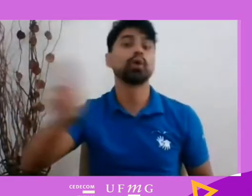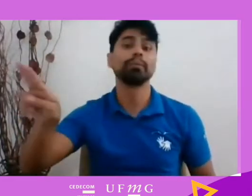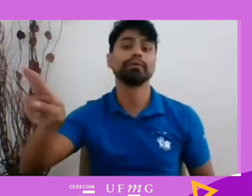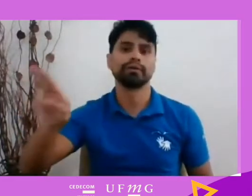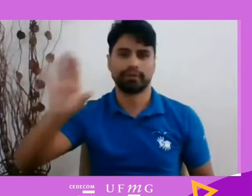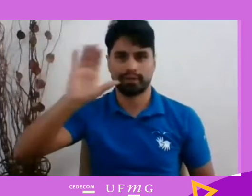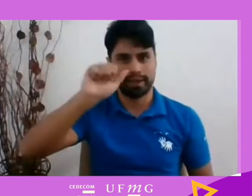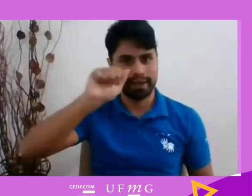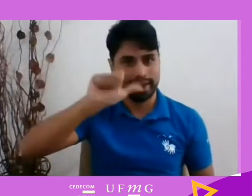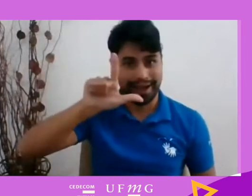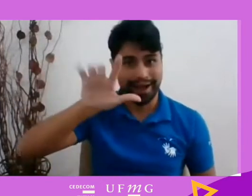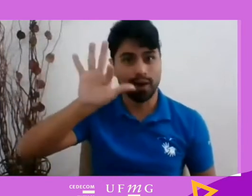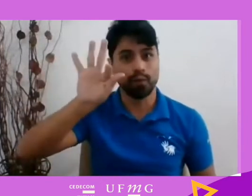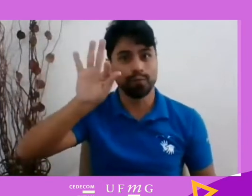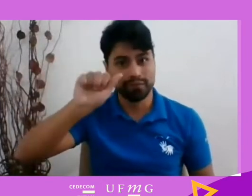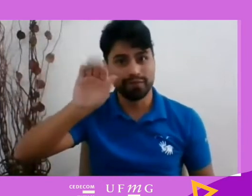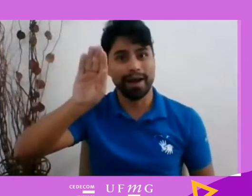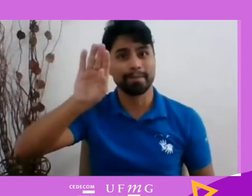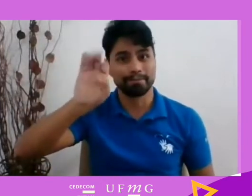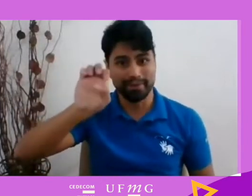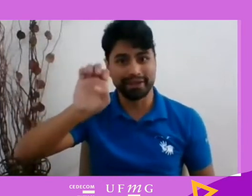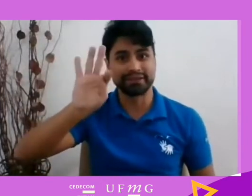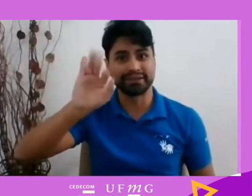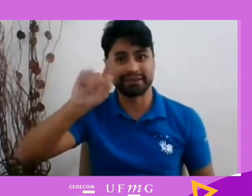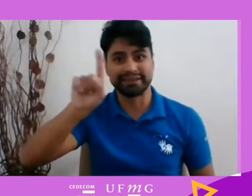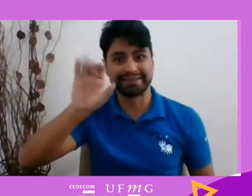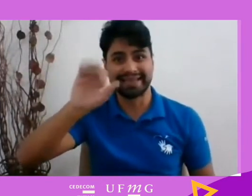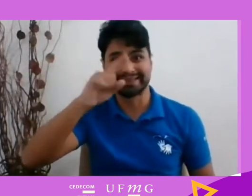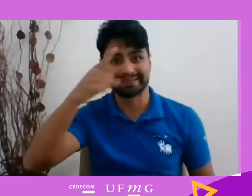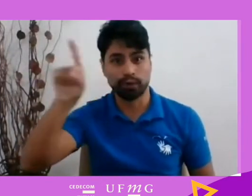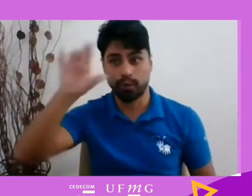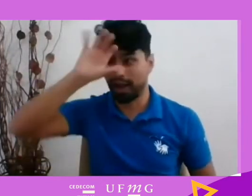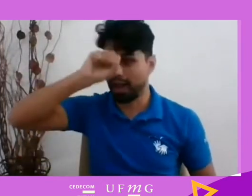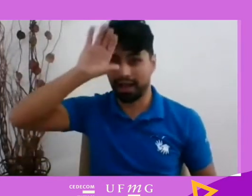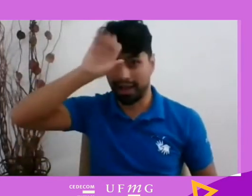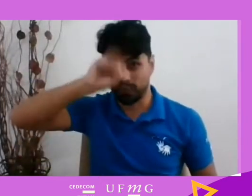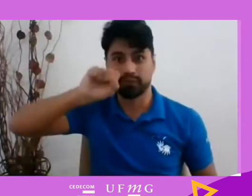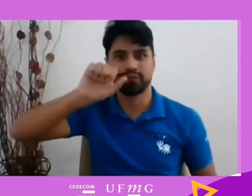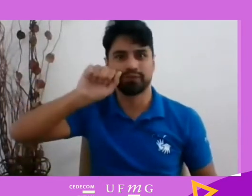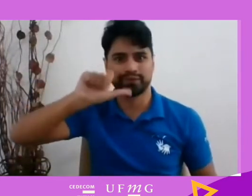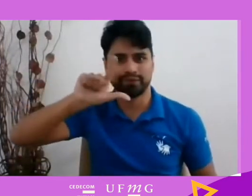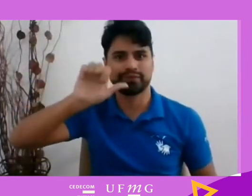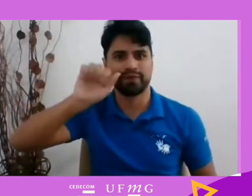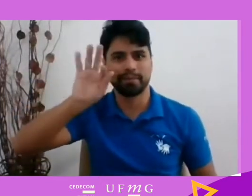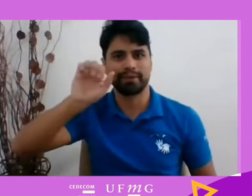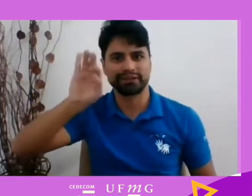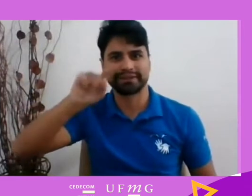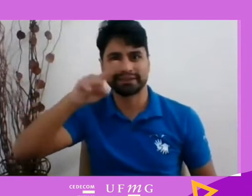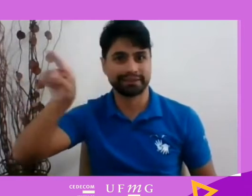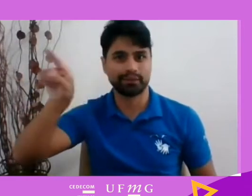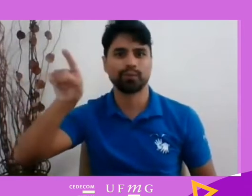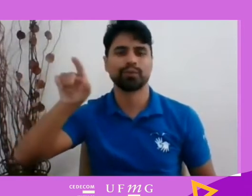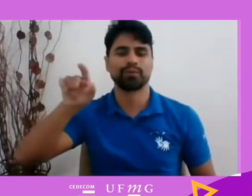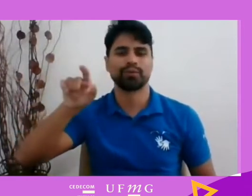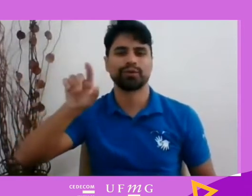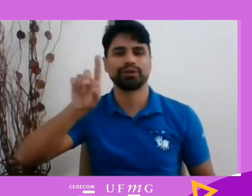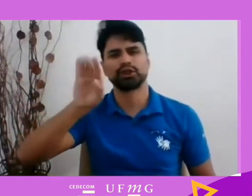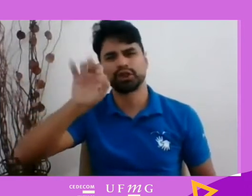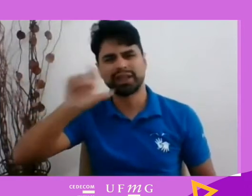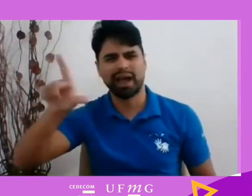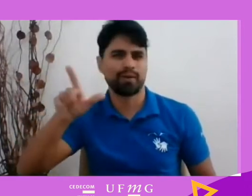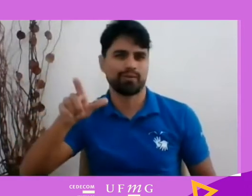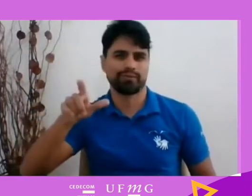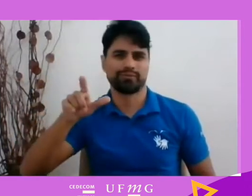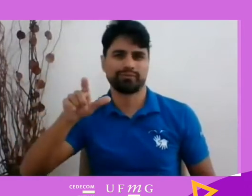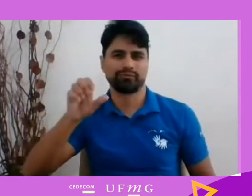novo cenário midiático. Tanto que algumas pesquisas indicam que quem mais consome notícias